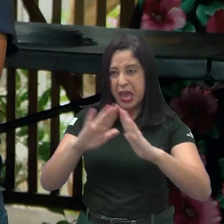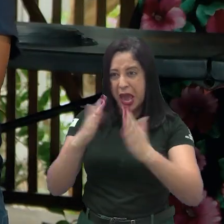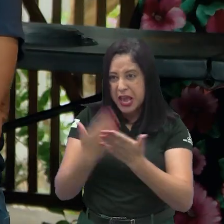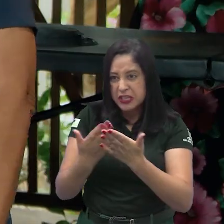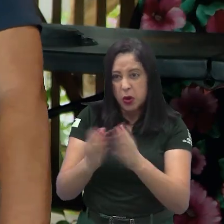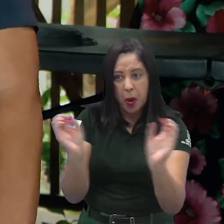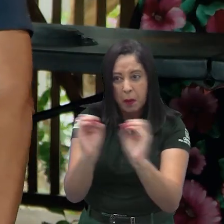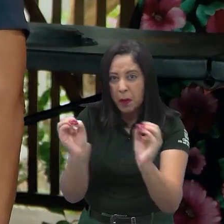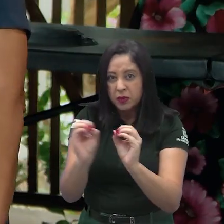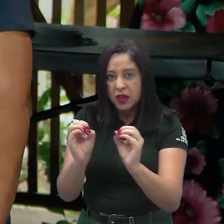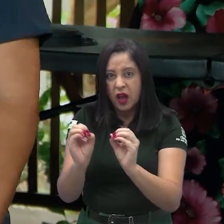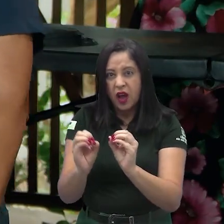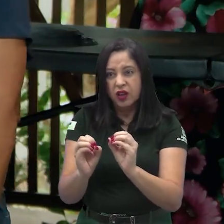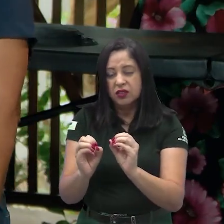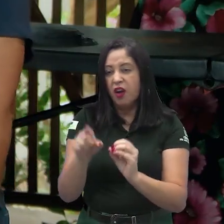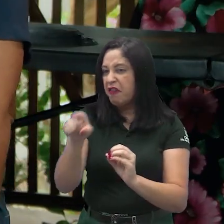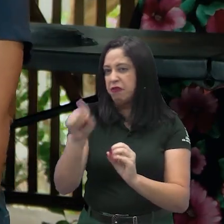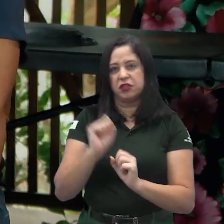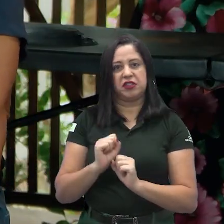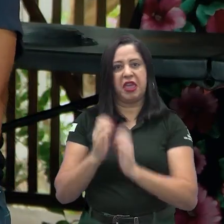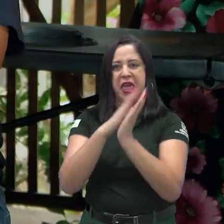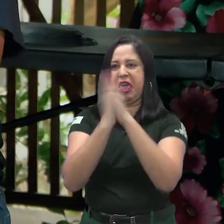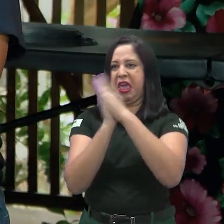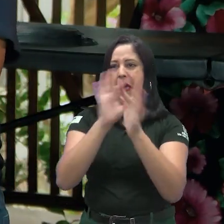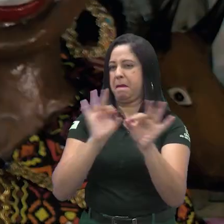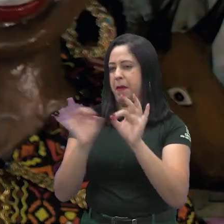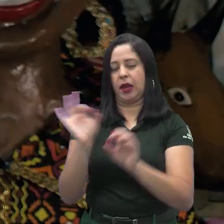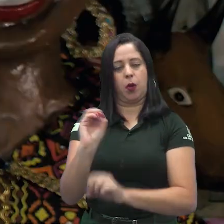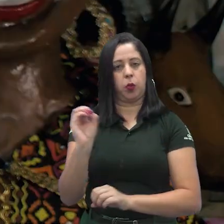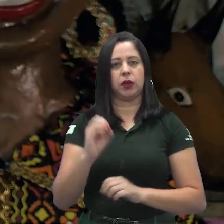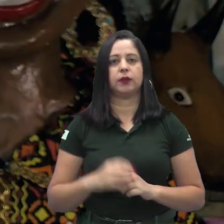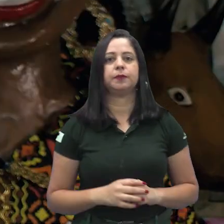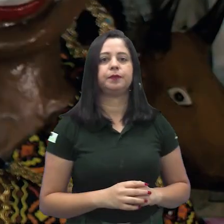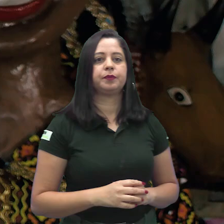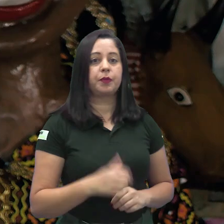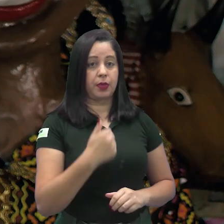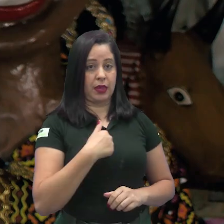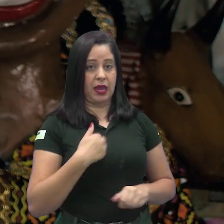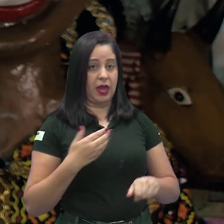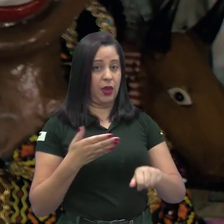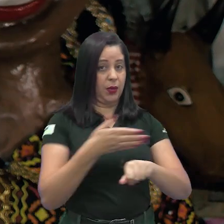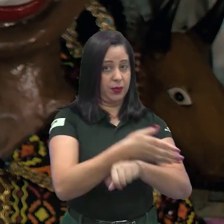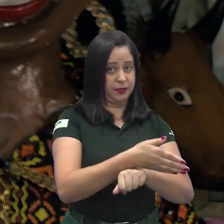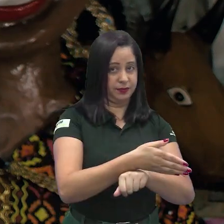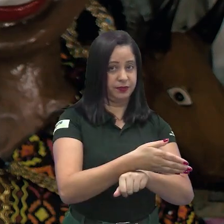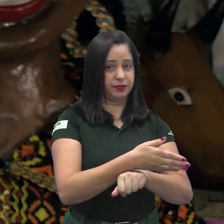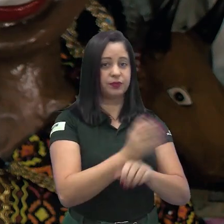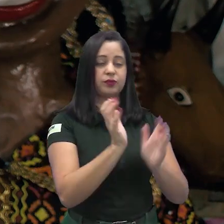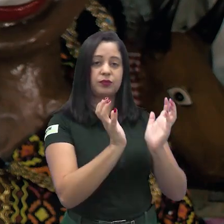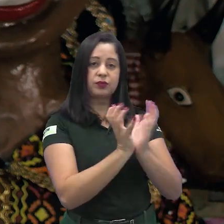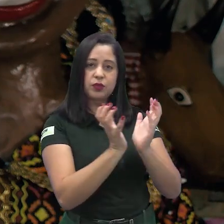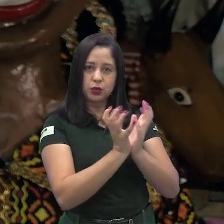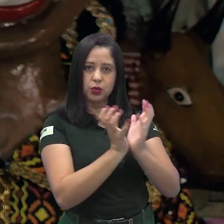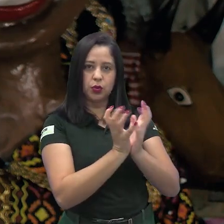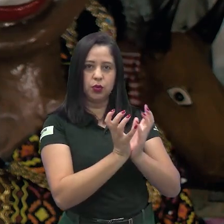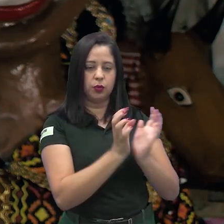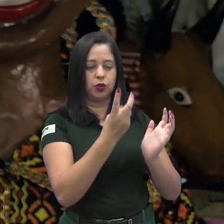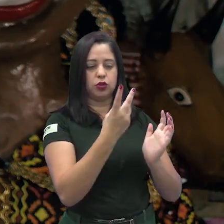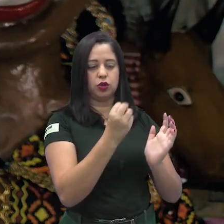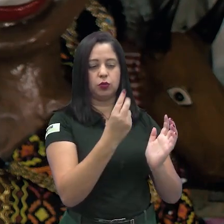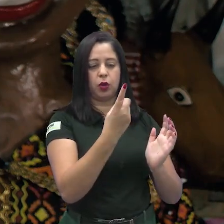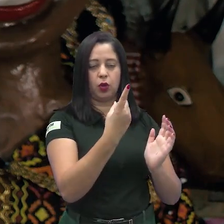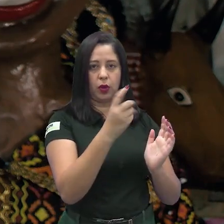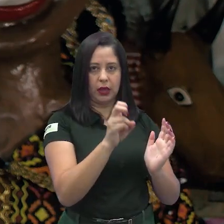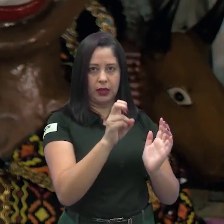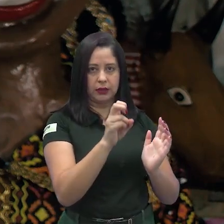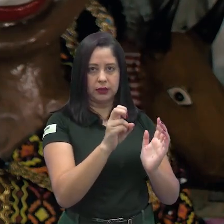escola, se você não for na escola, se você não mexe em bonecos. Velhos Novatos eu conheci em 2015, através da minha